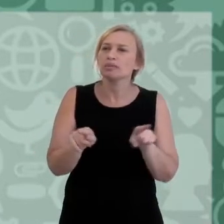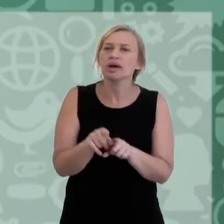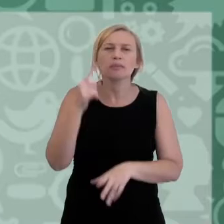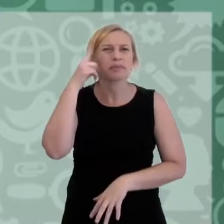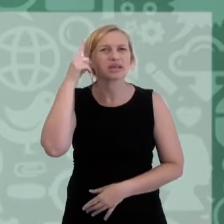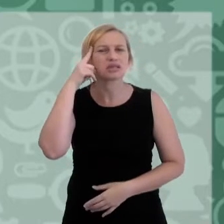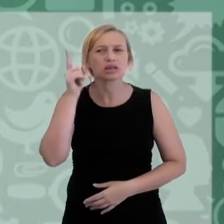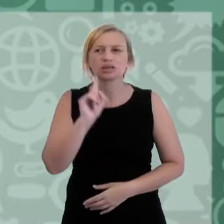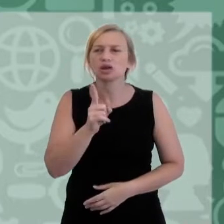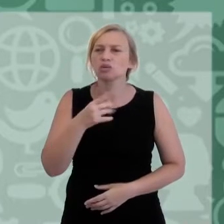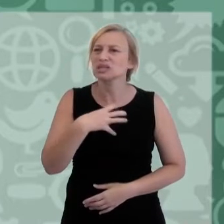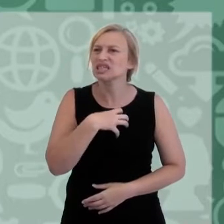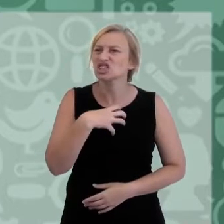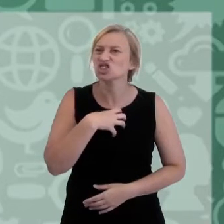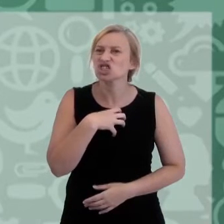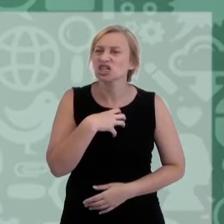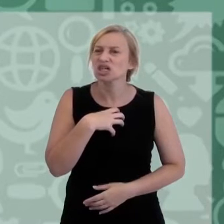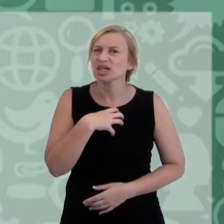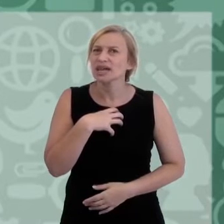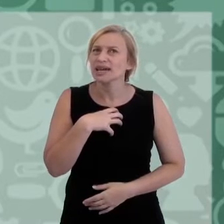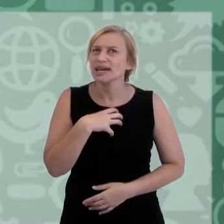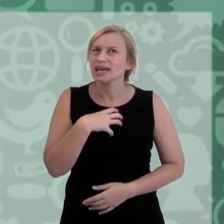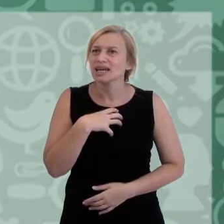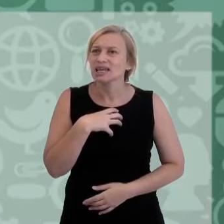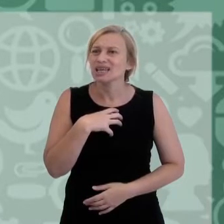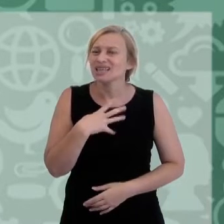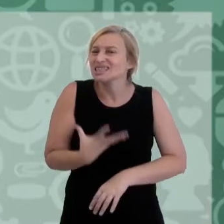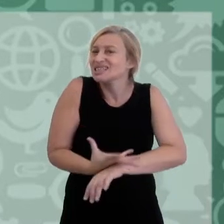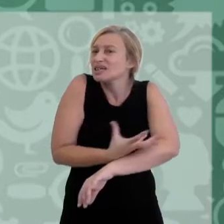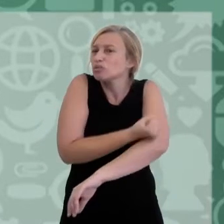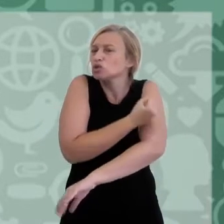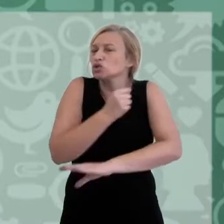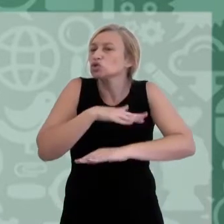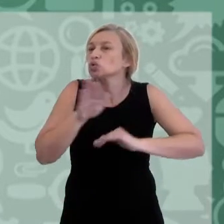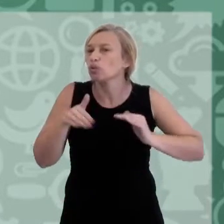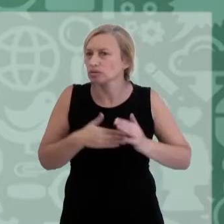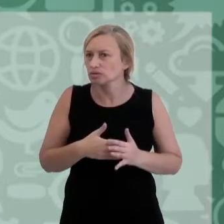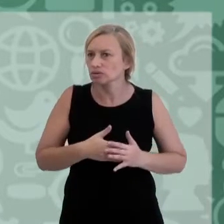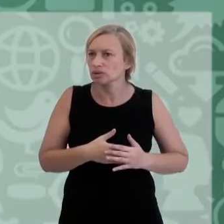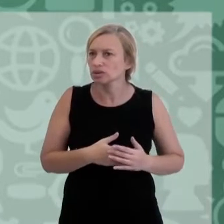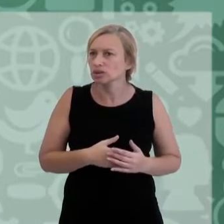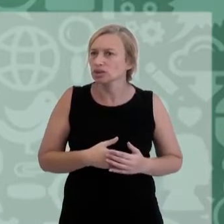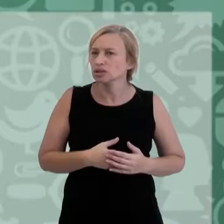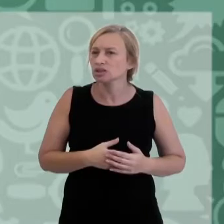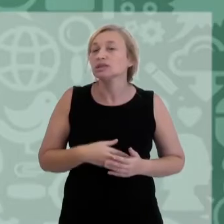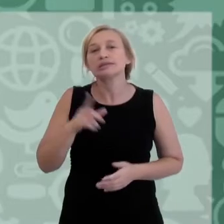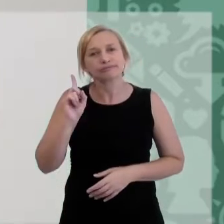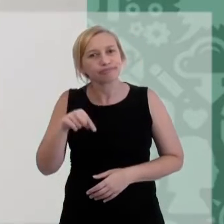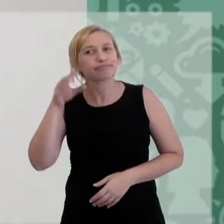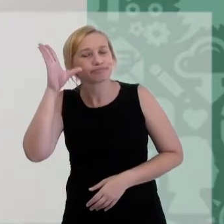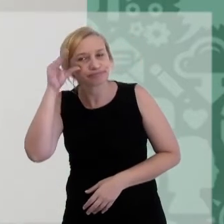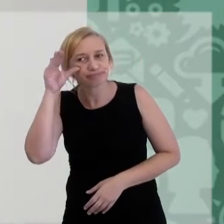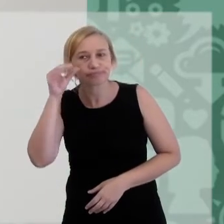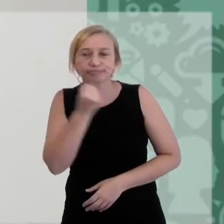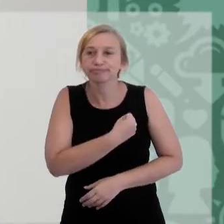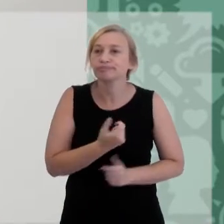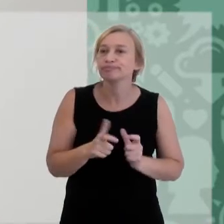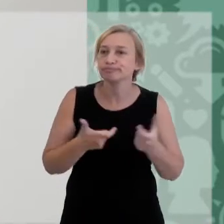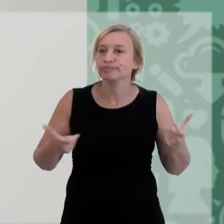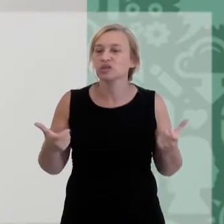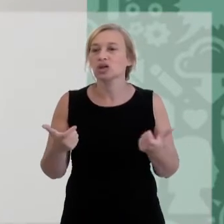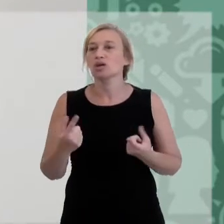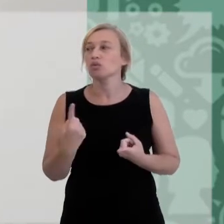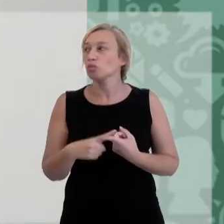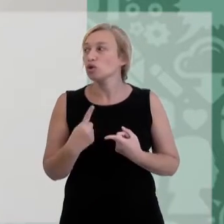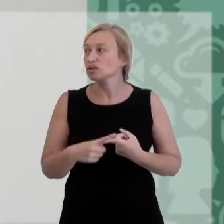também tentando não sentir essas emoções todas, né? E é muito interessante essa demanda,